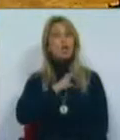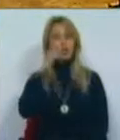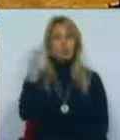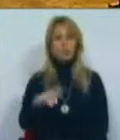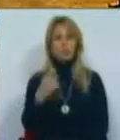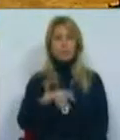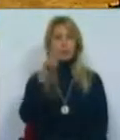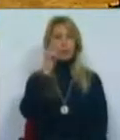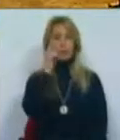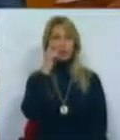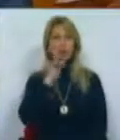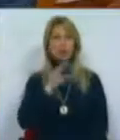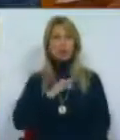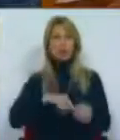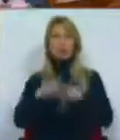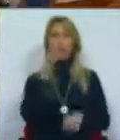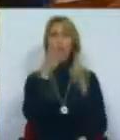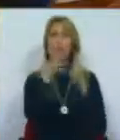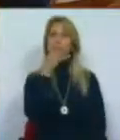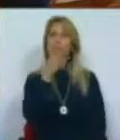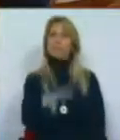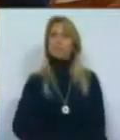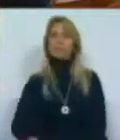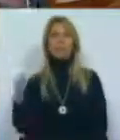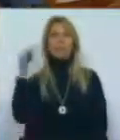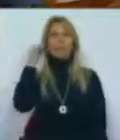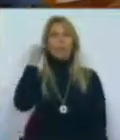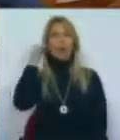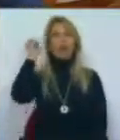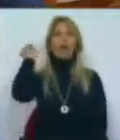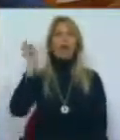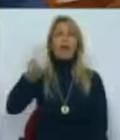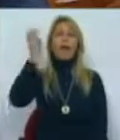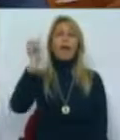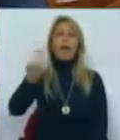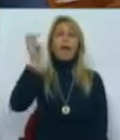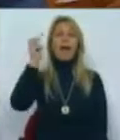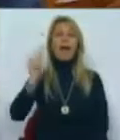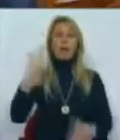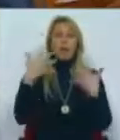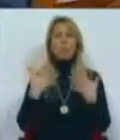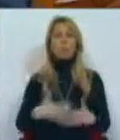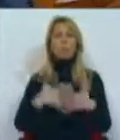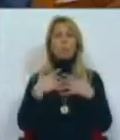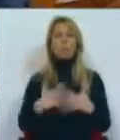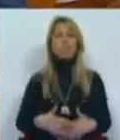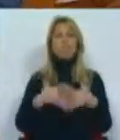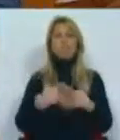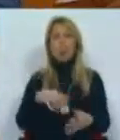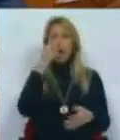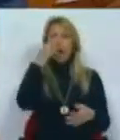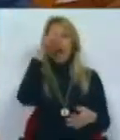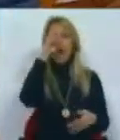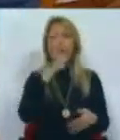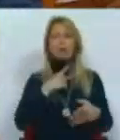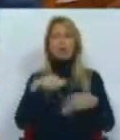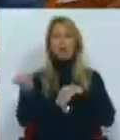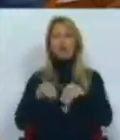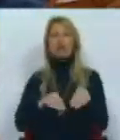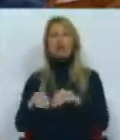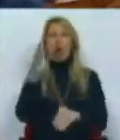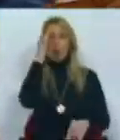E senhores deputados, ao fim de muitos anos de equívocos, ao fim de muitos anos de jogos de espelhos e